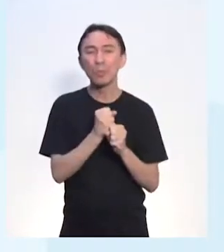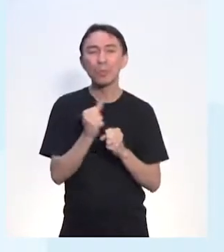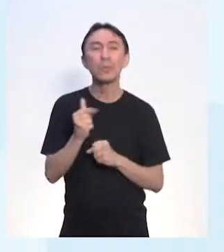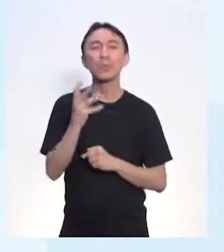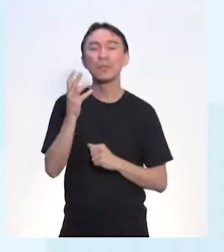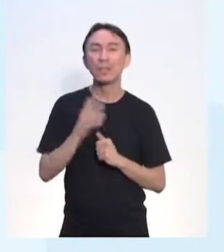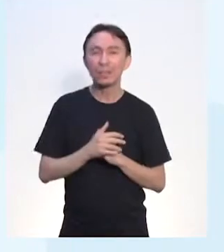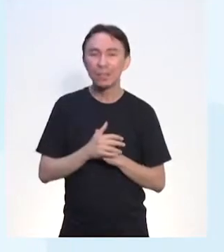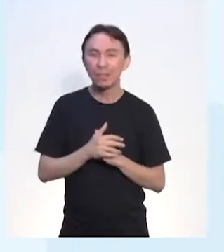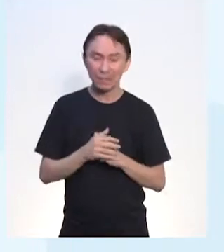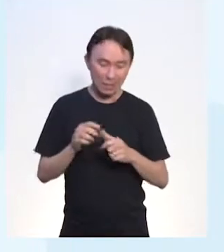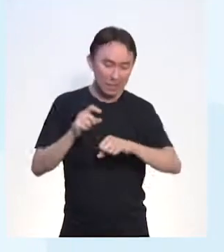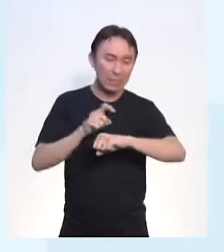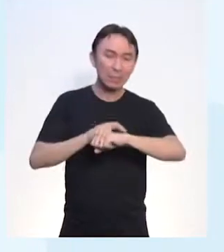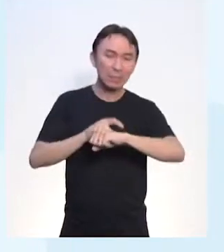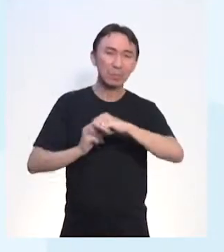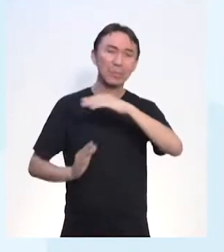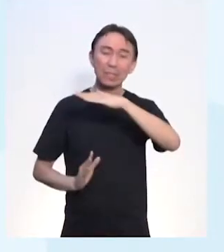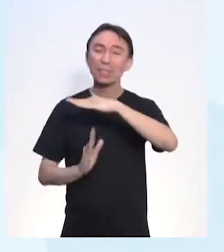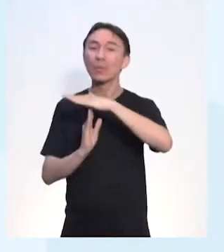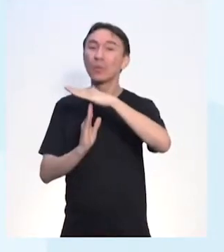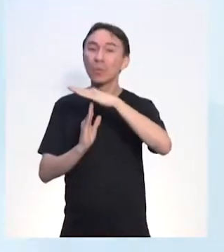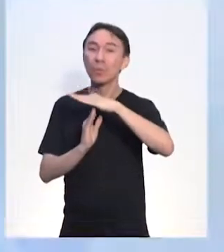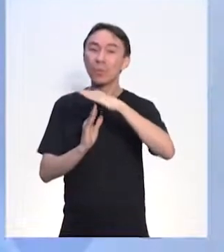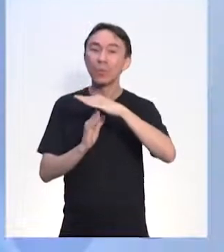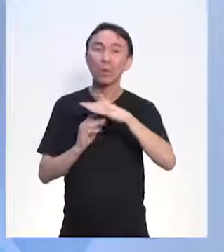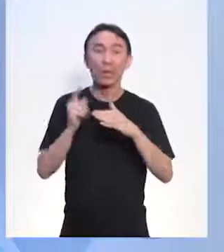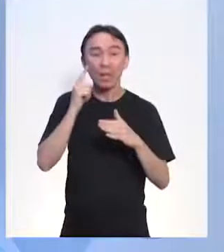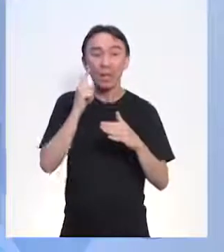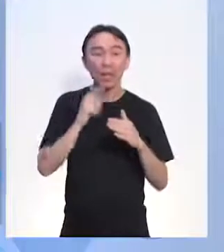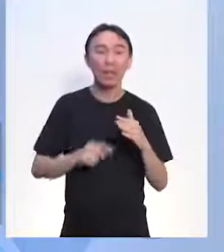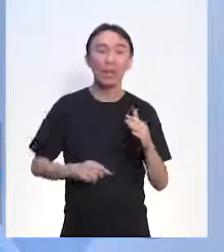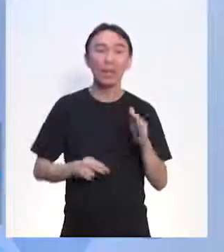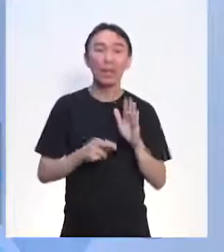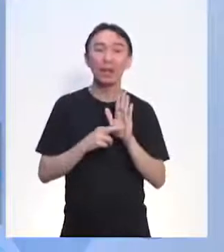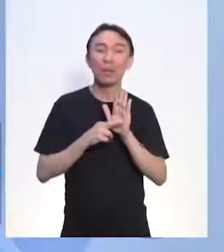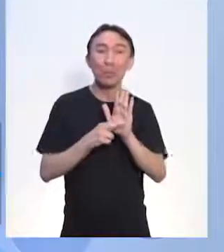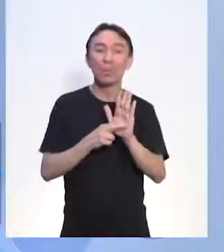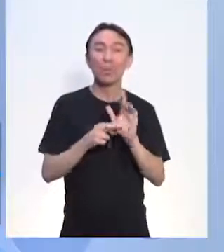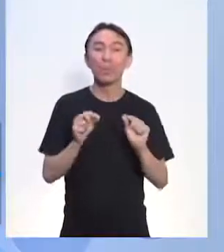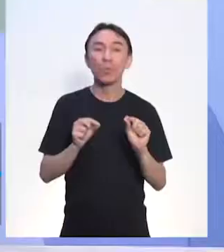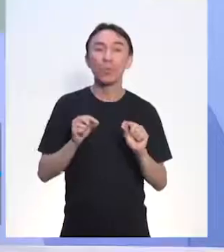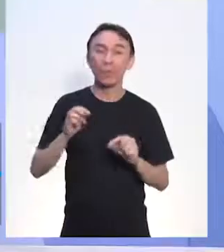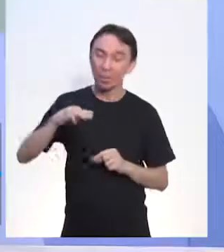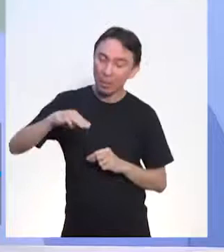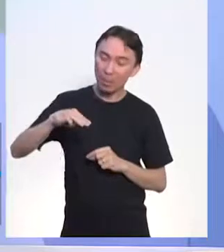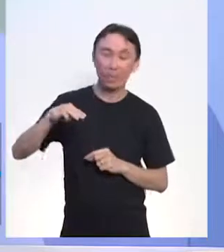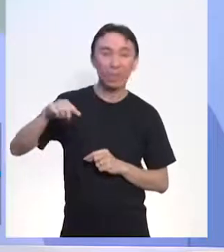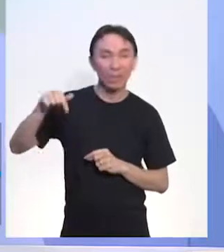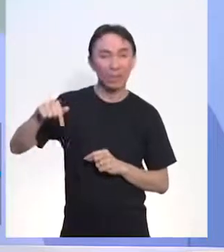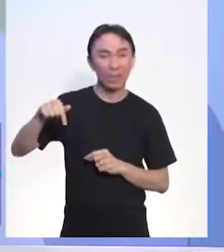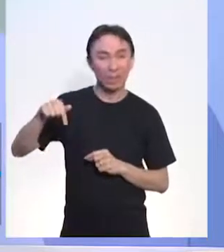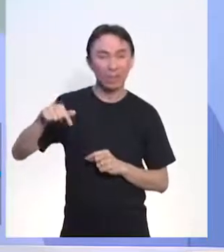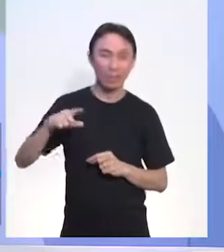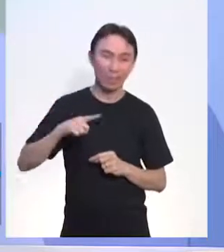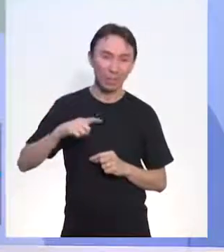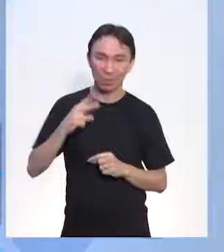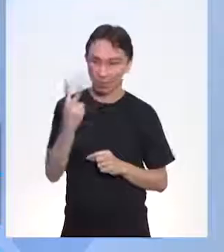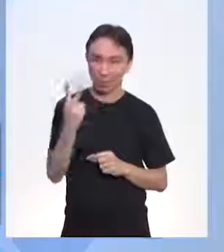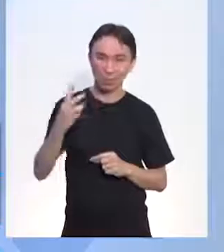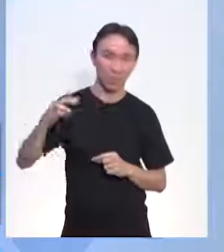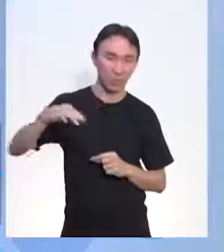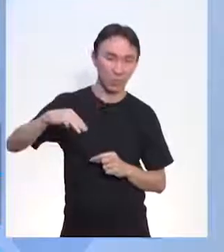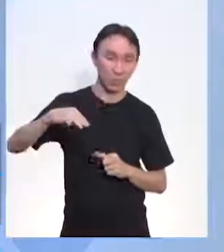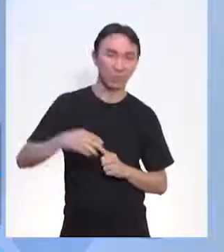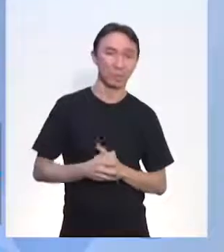tempo nossos alunos vão ter para falar a quem corresponde o NQ? Professor Inês, eles terão 2 minutos.